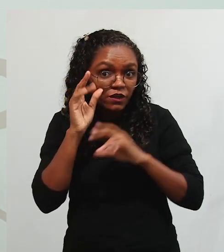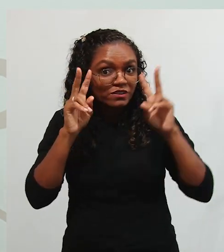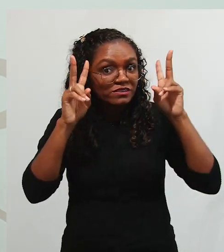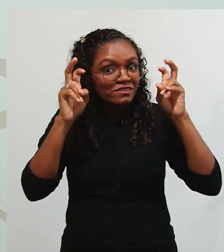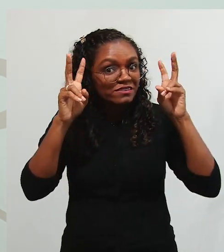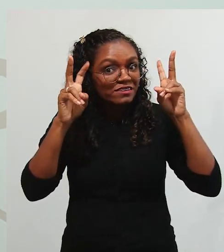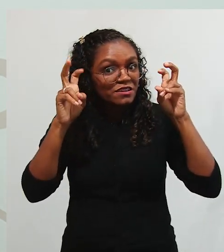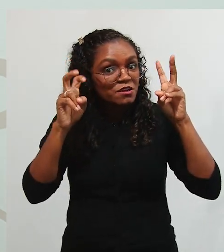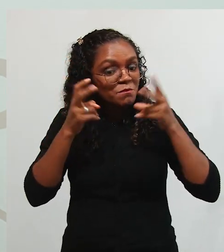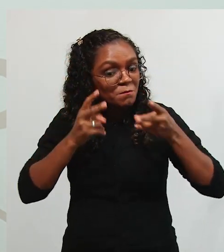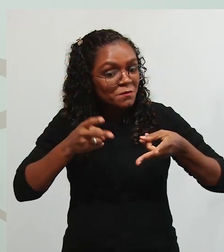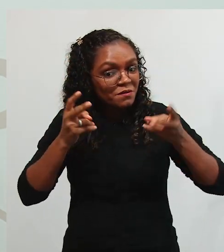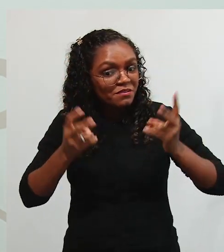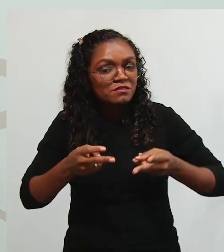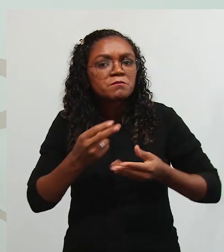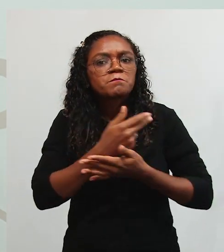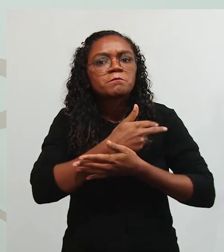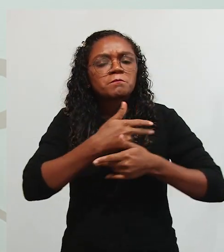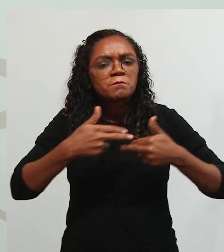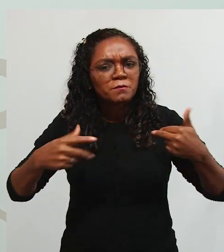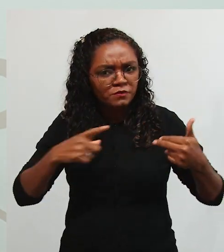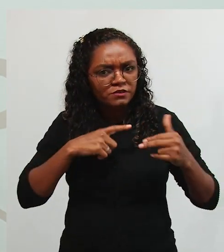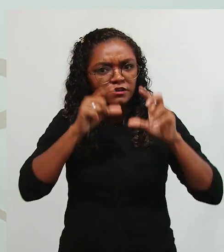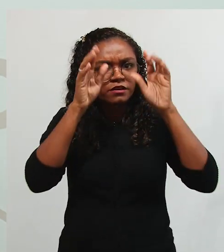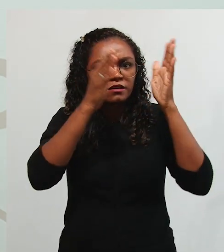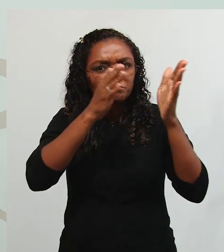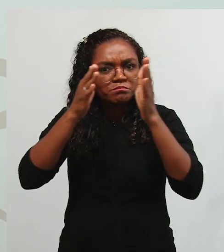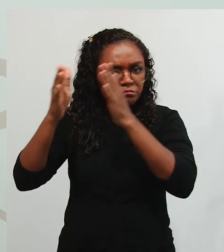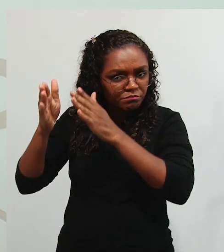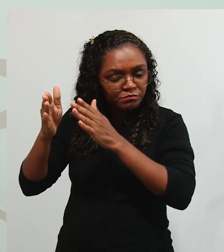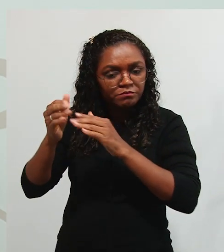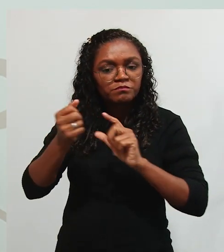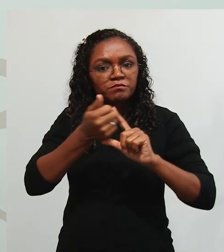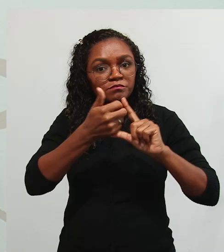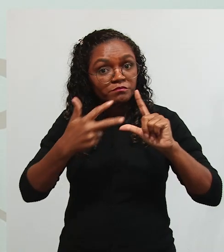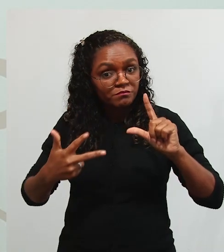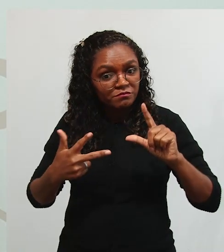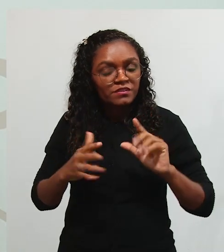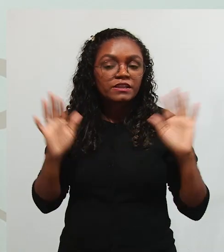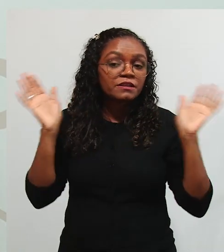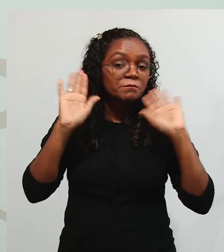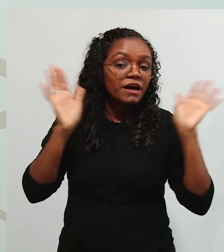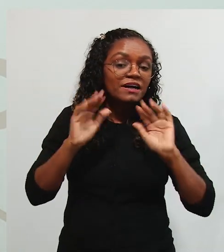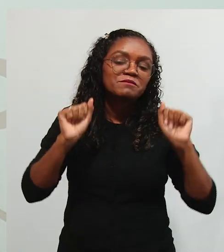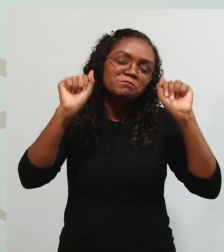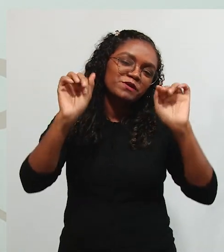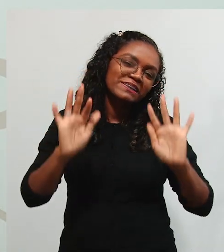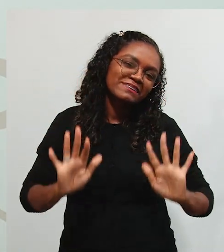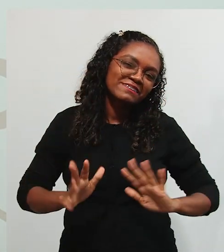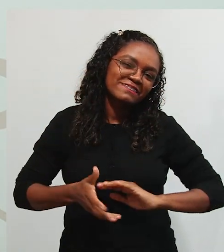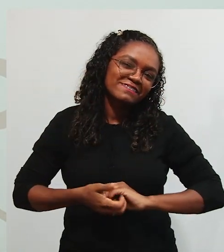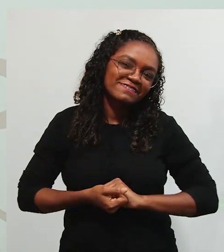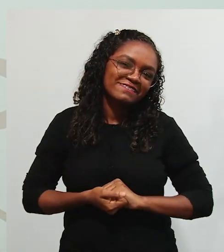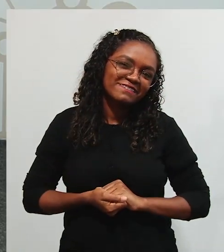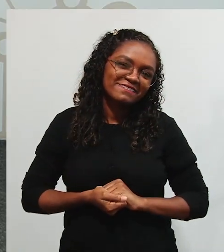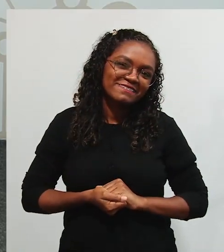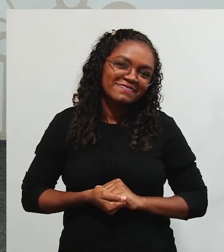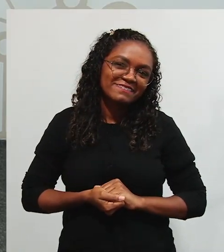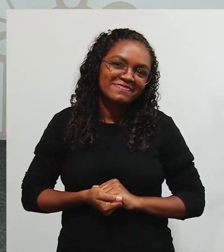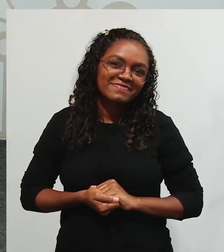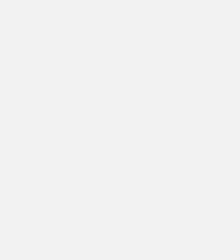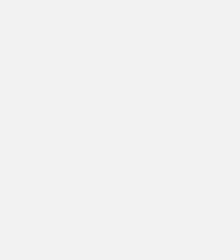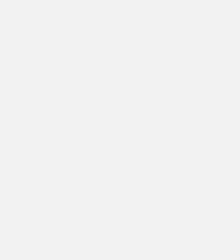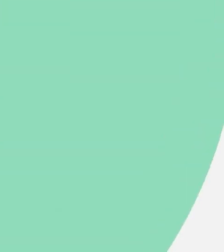respeito de brincadeiras e jogos. Tem muitos materiais disponíveis na biblioteca virtual. E até mais! Bonanças!